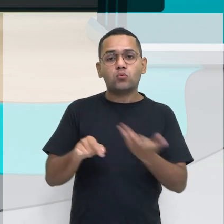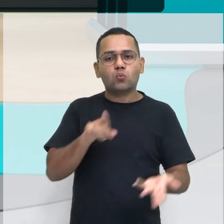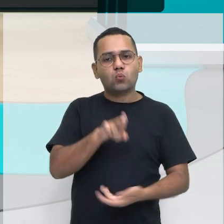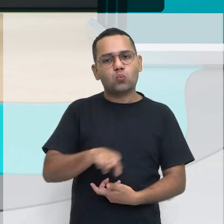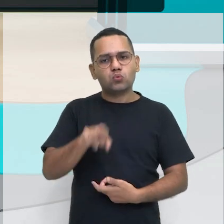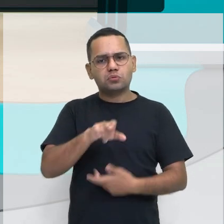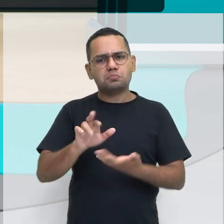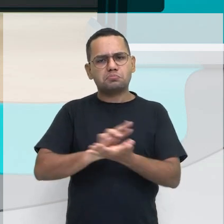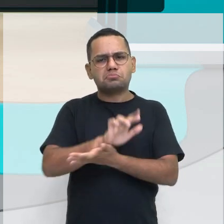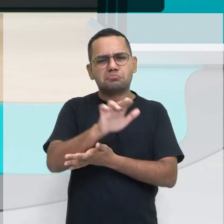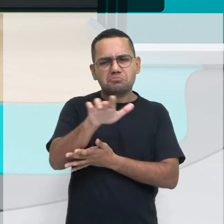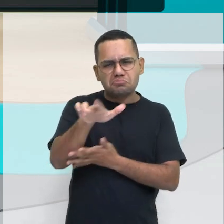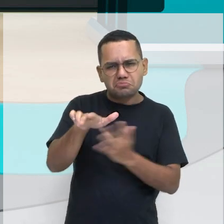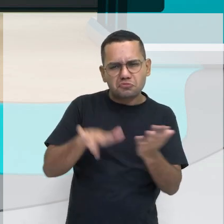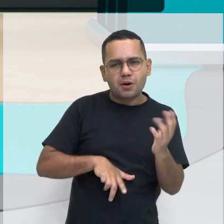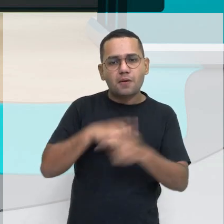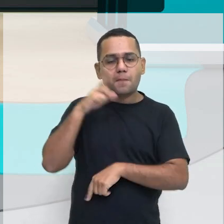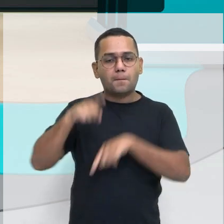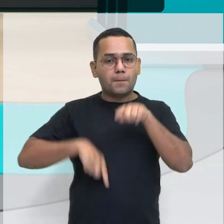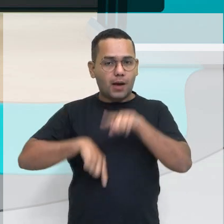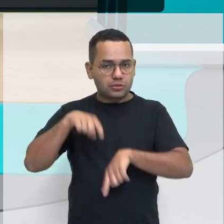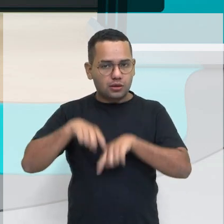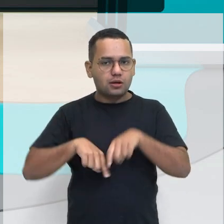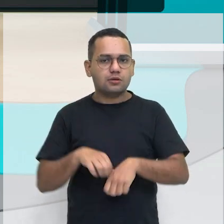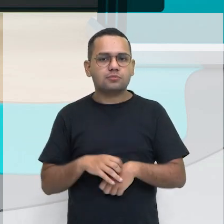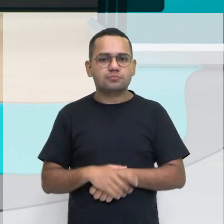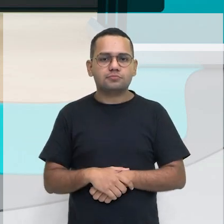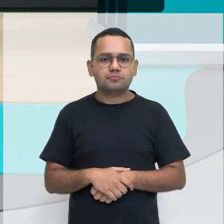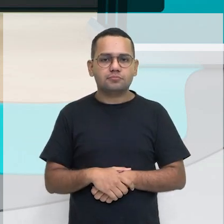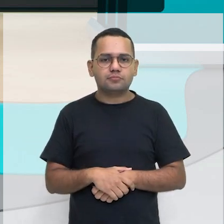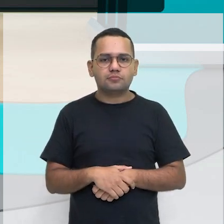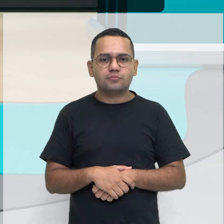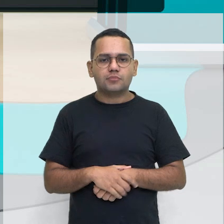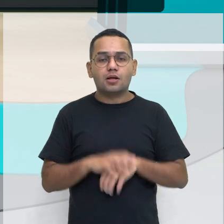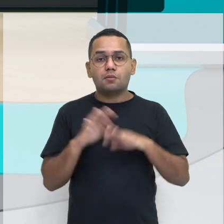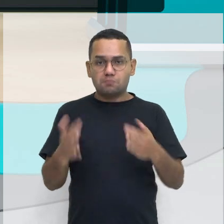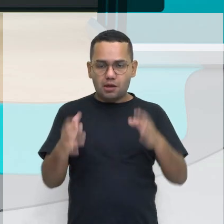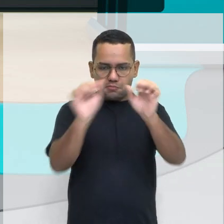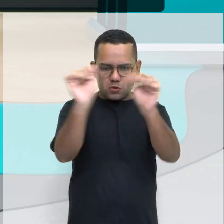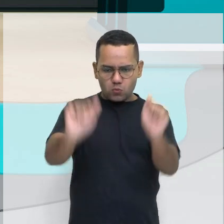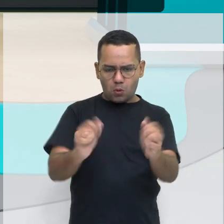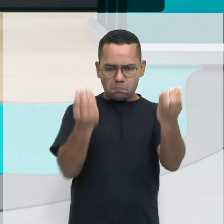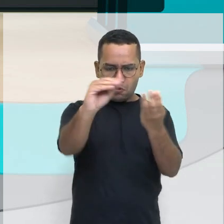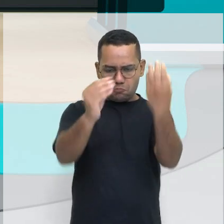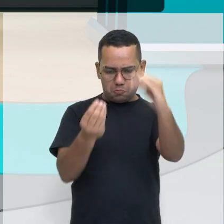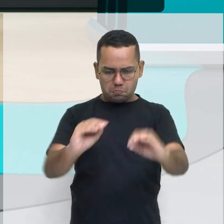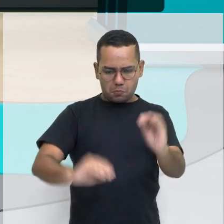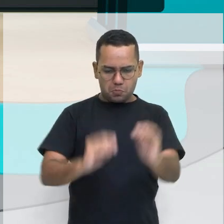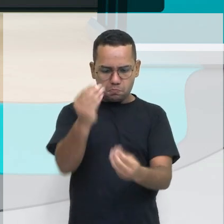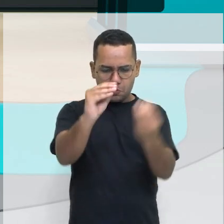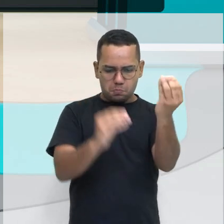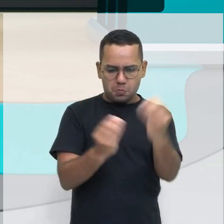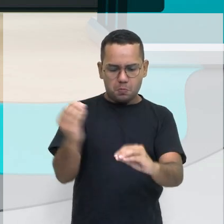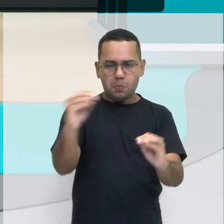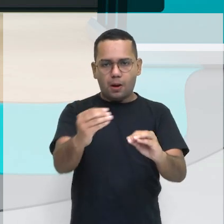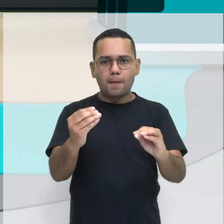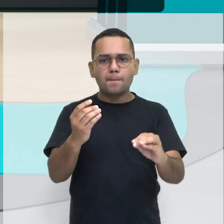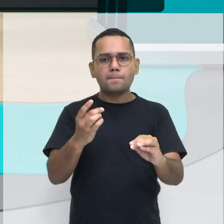de vidro, silicone e argila. As esculturas ganham uma textura parecida